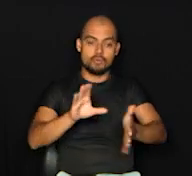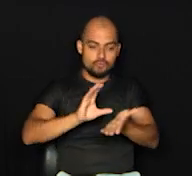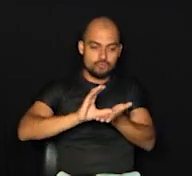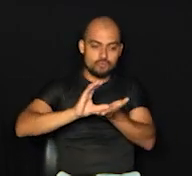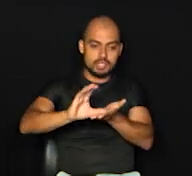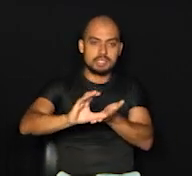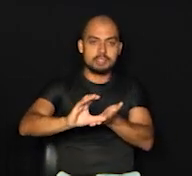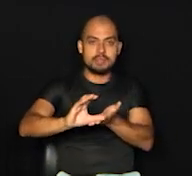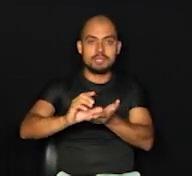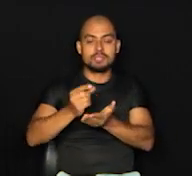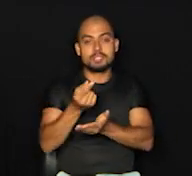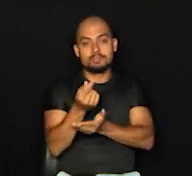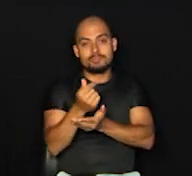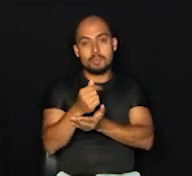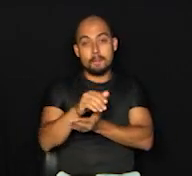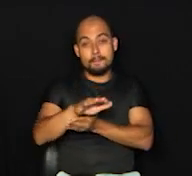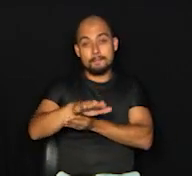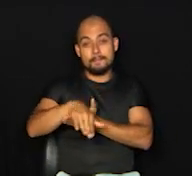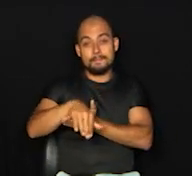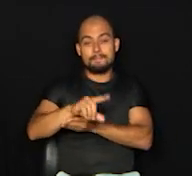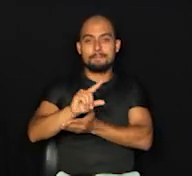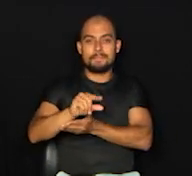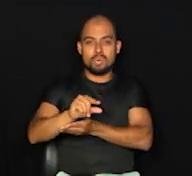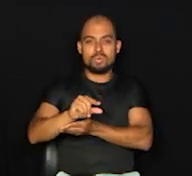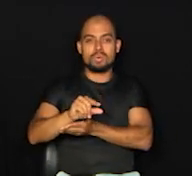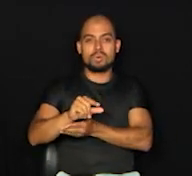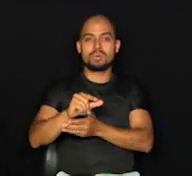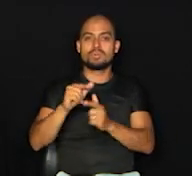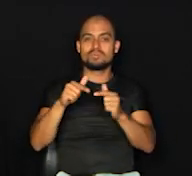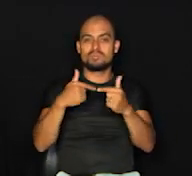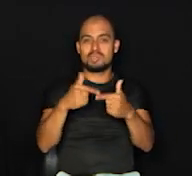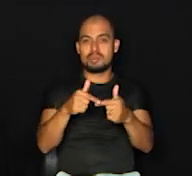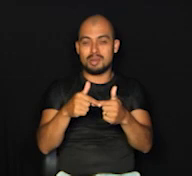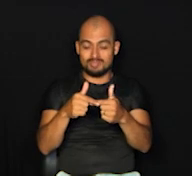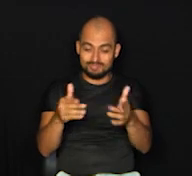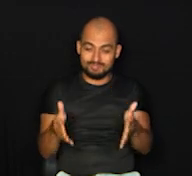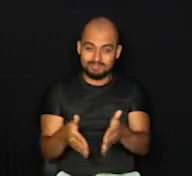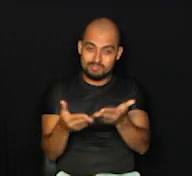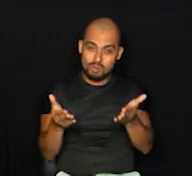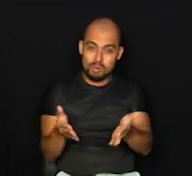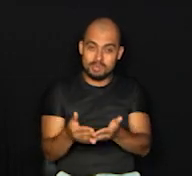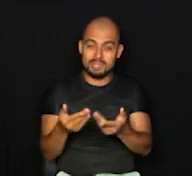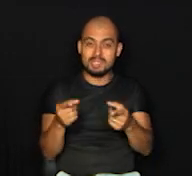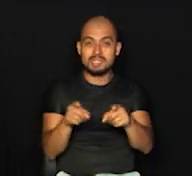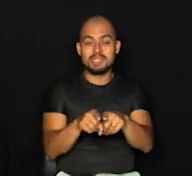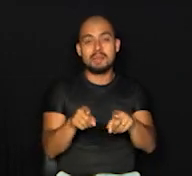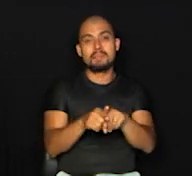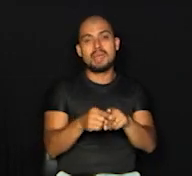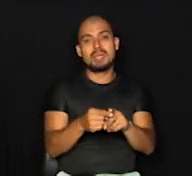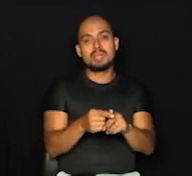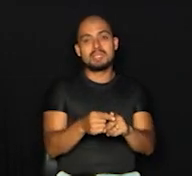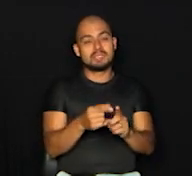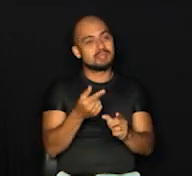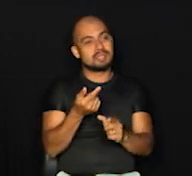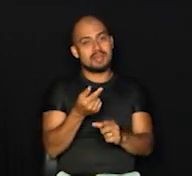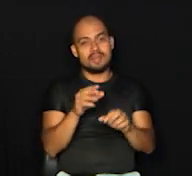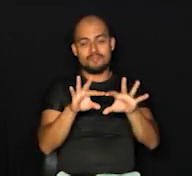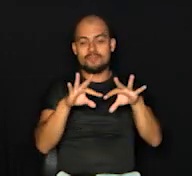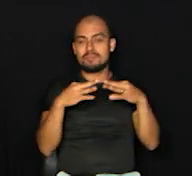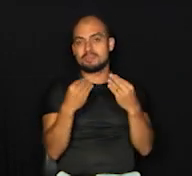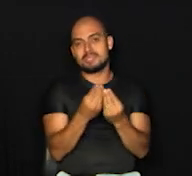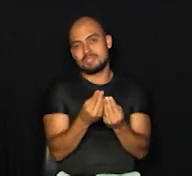serviço de baixo valor traz a geração de emprego mais precária e o poder aquisitivo mais baixo para as famílias